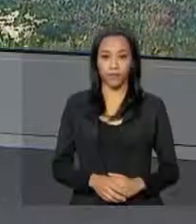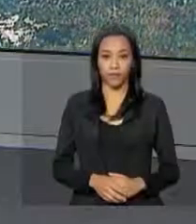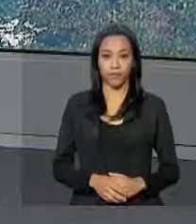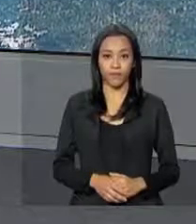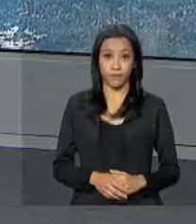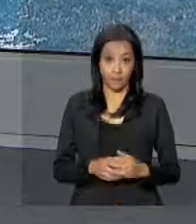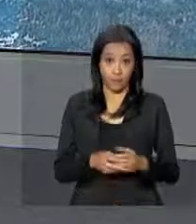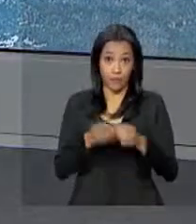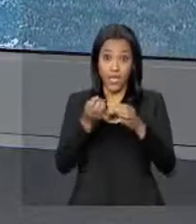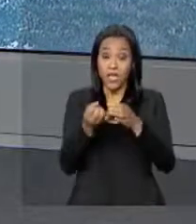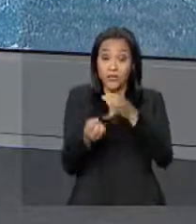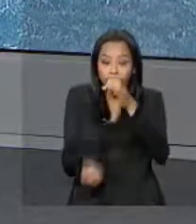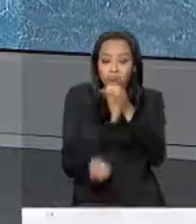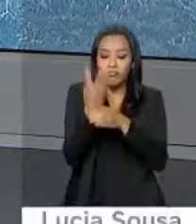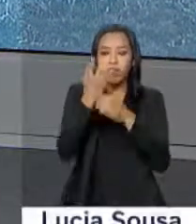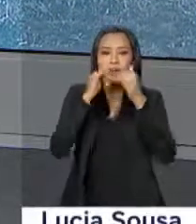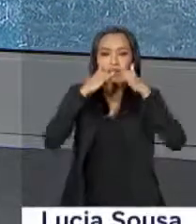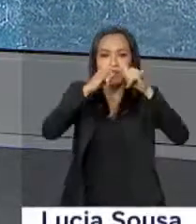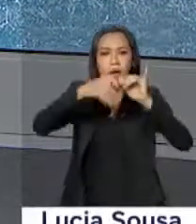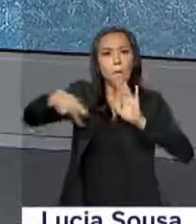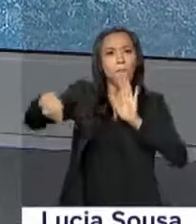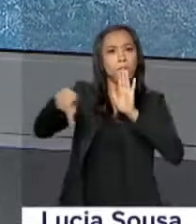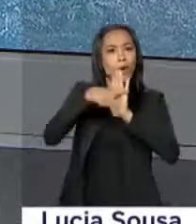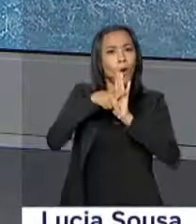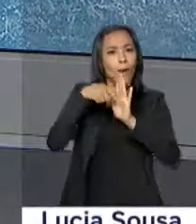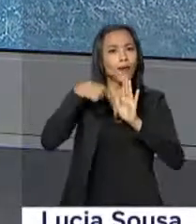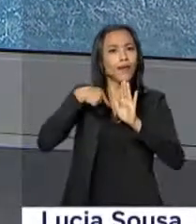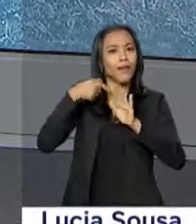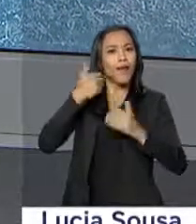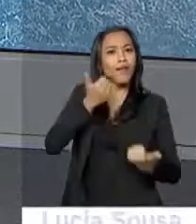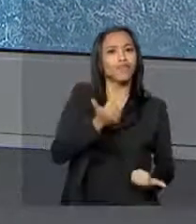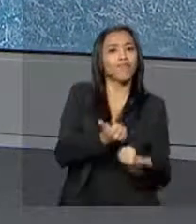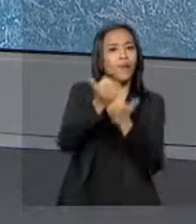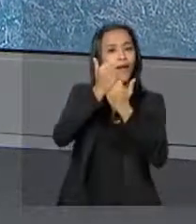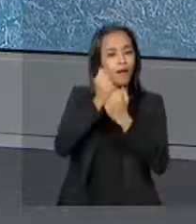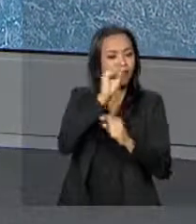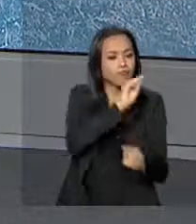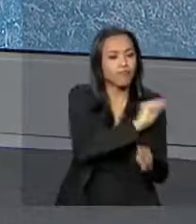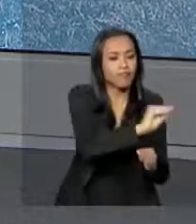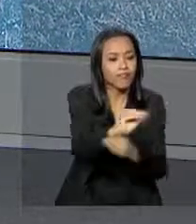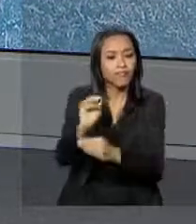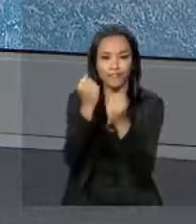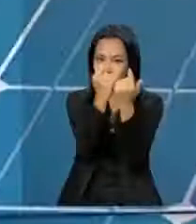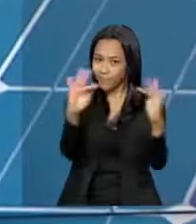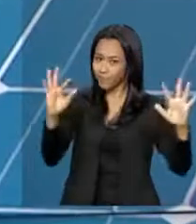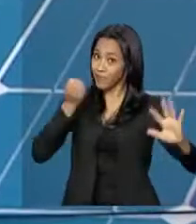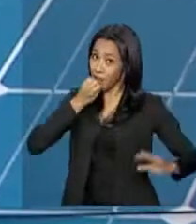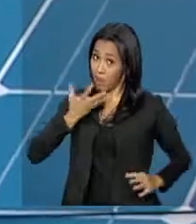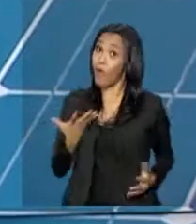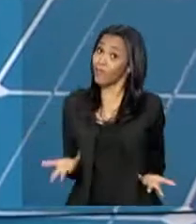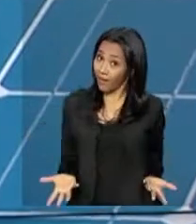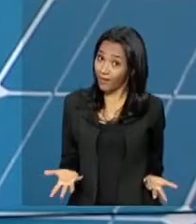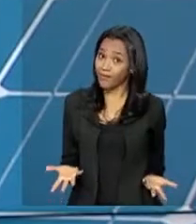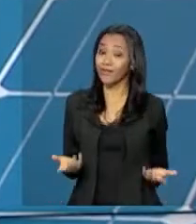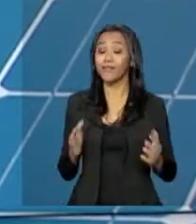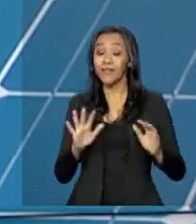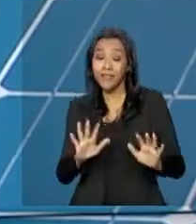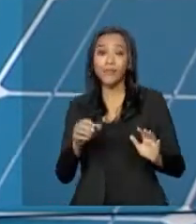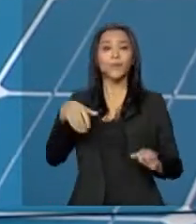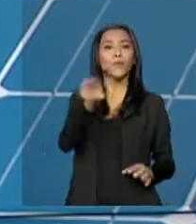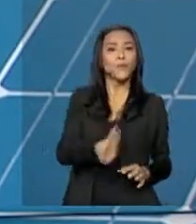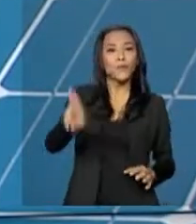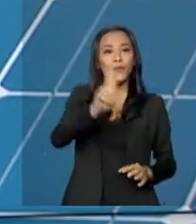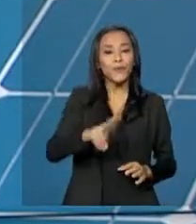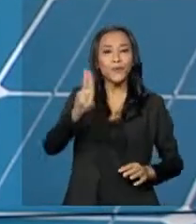Gerar a própria energia e ainda contribuir com a preservação do meio ambiente. Muito bom, né? Pois é, o uso da